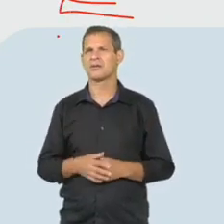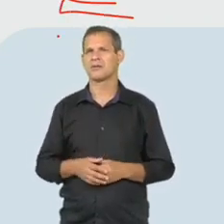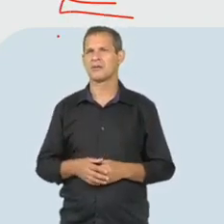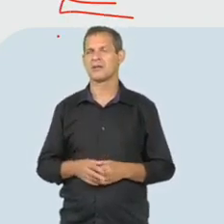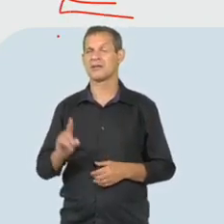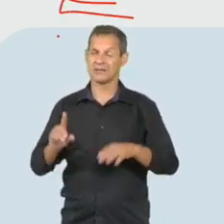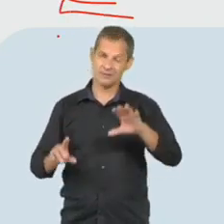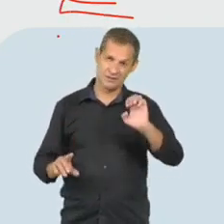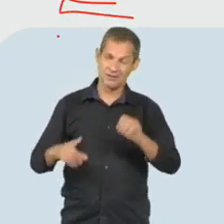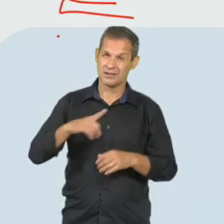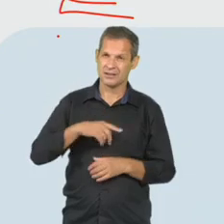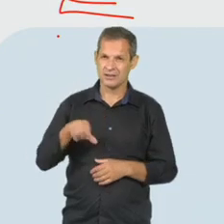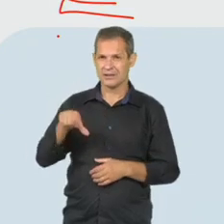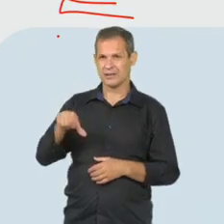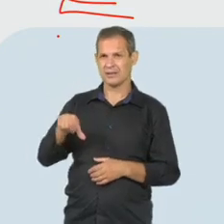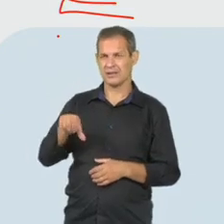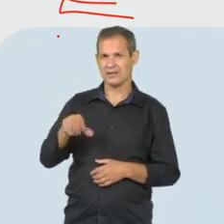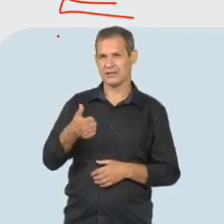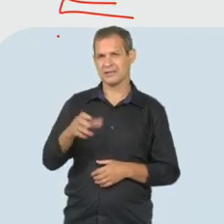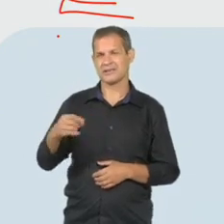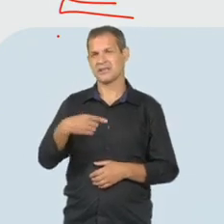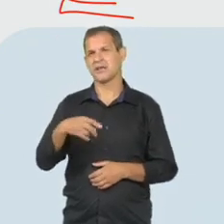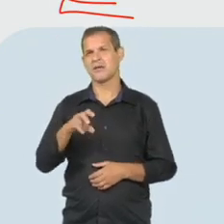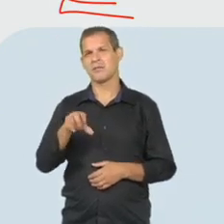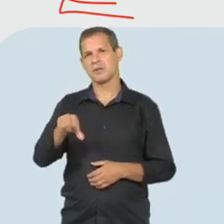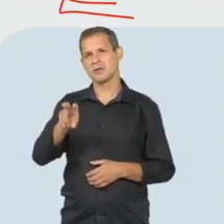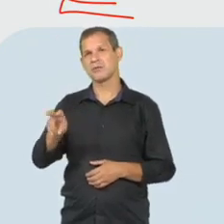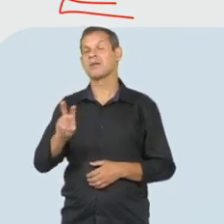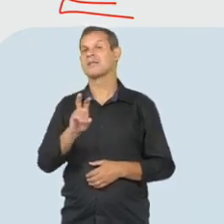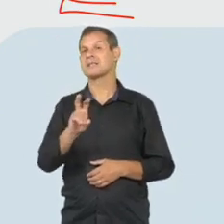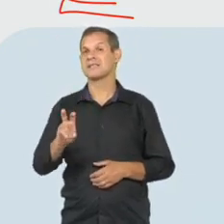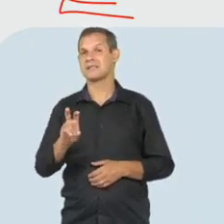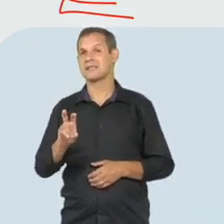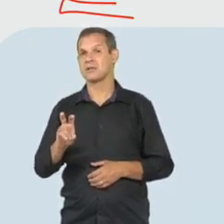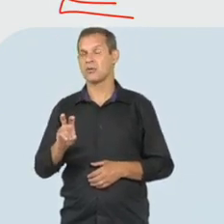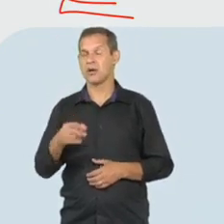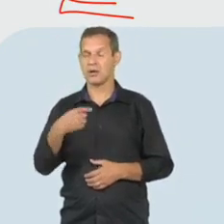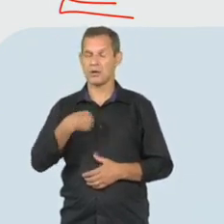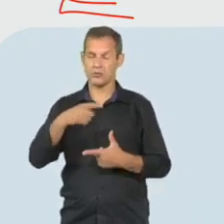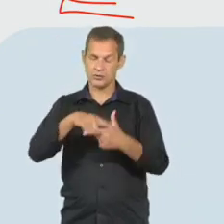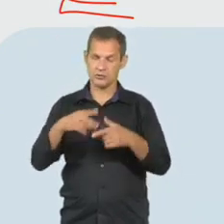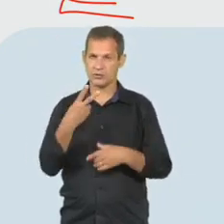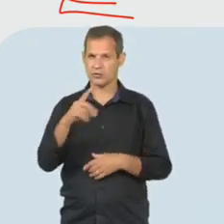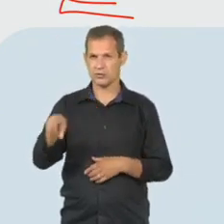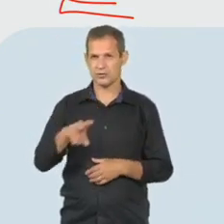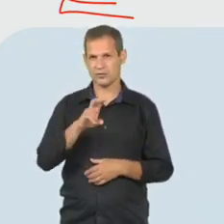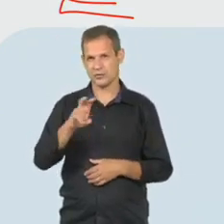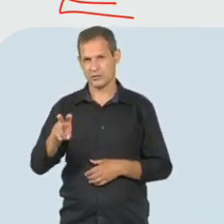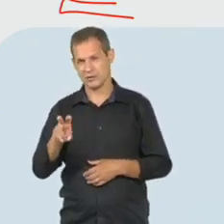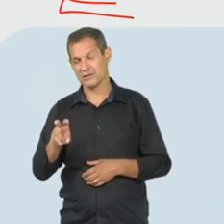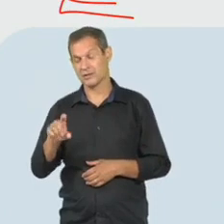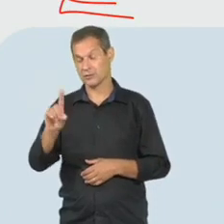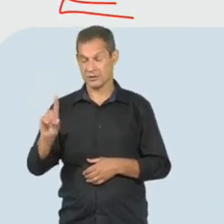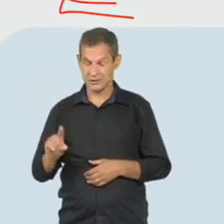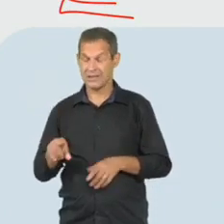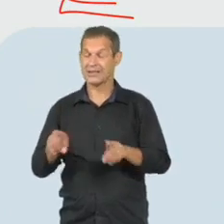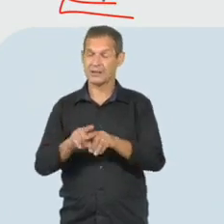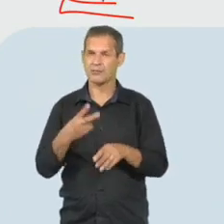aqui, eu vou ter 100 menos 95 vai dar 5. Divido por 2, eu tenho 2,5 aqui e